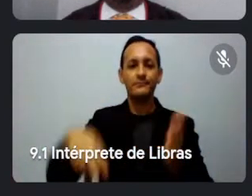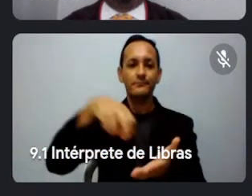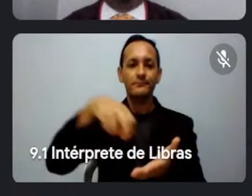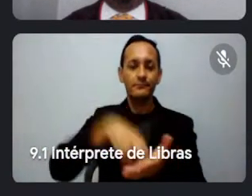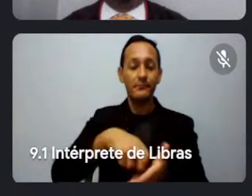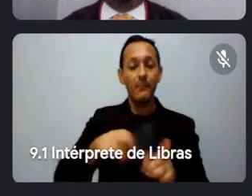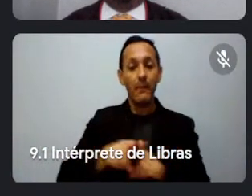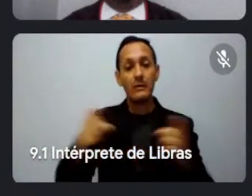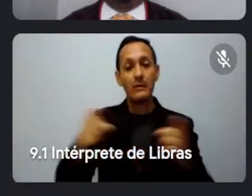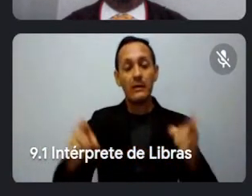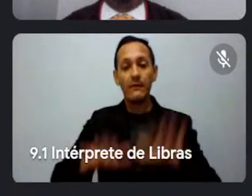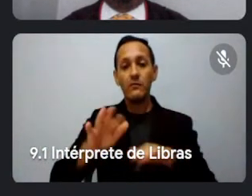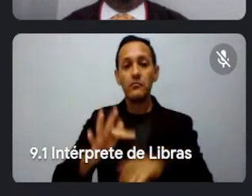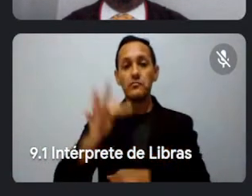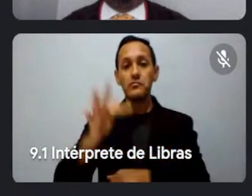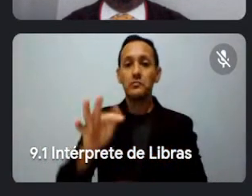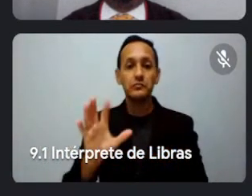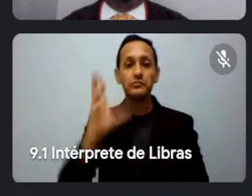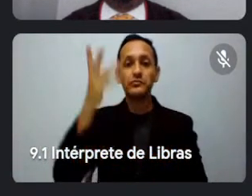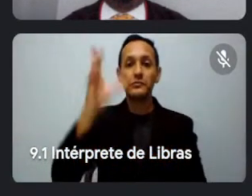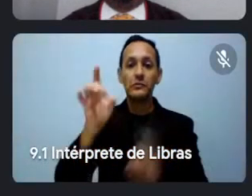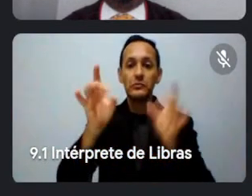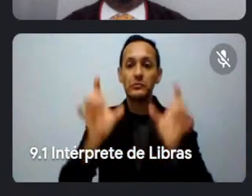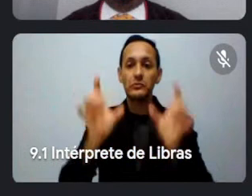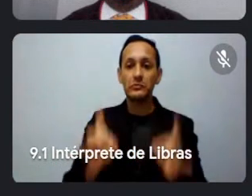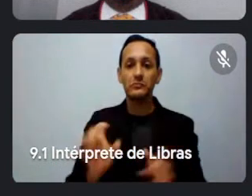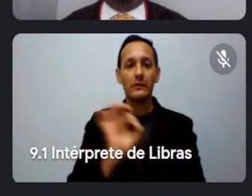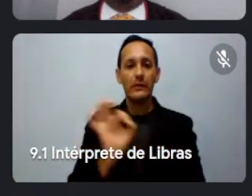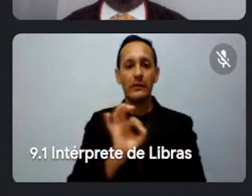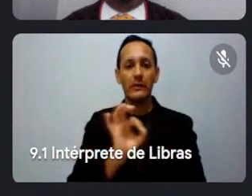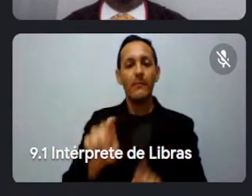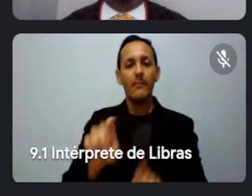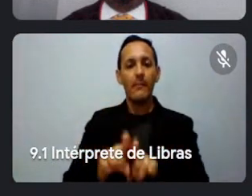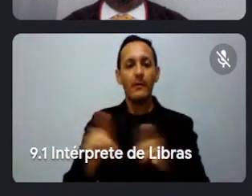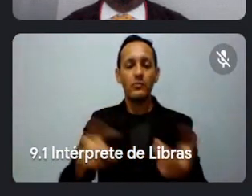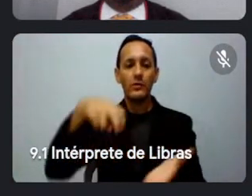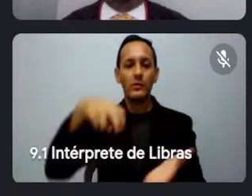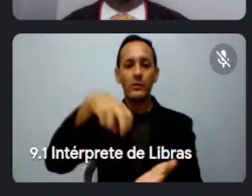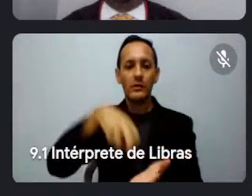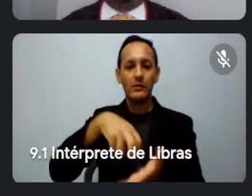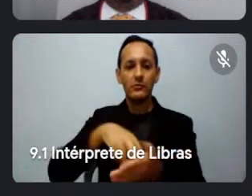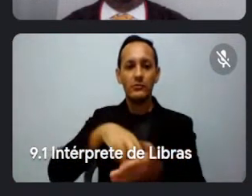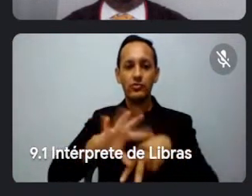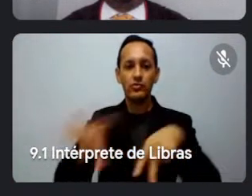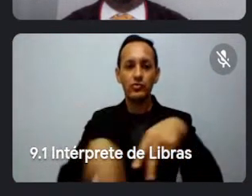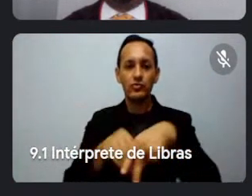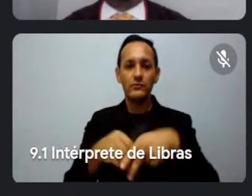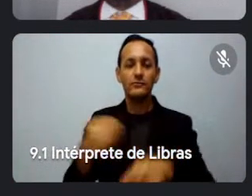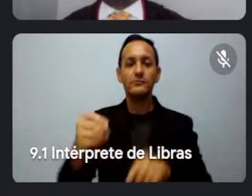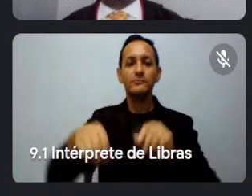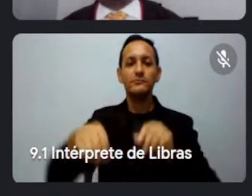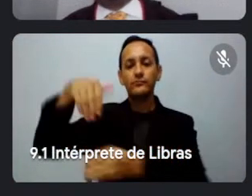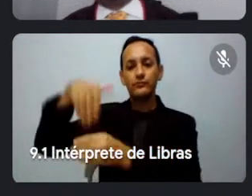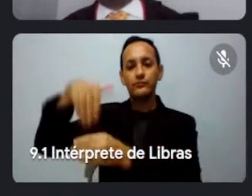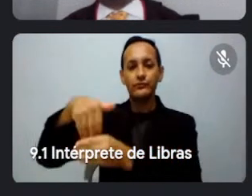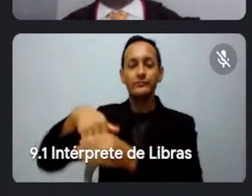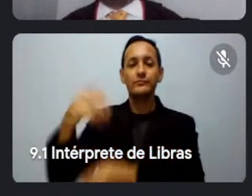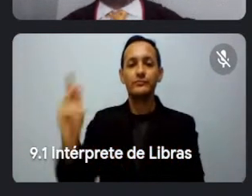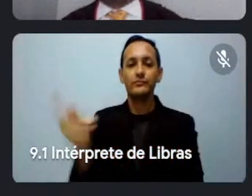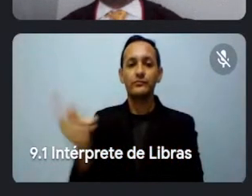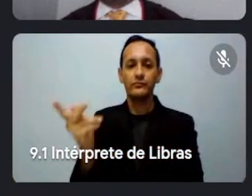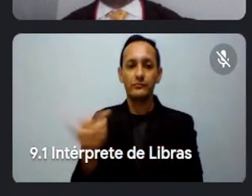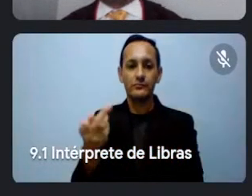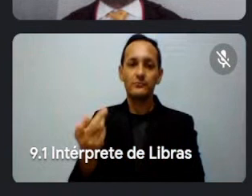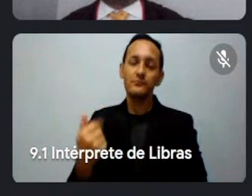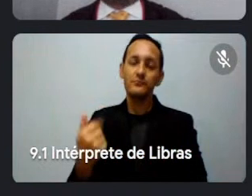concretizado posto que o cliente a corrupção eleitoral ele é formal e a entrega do bem constitui